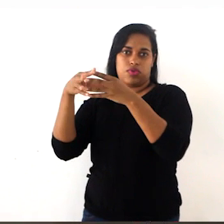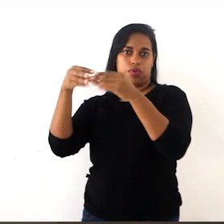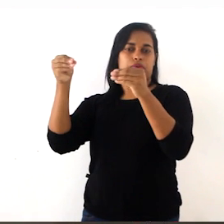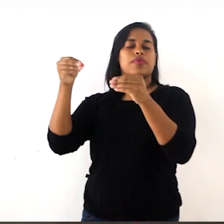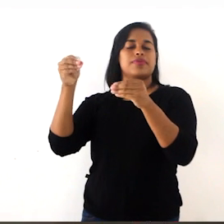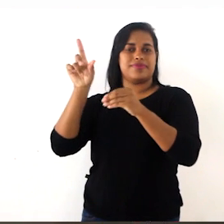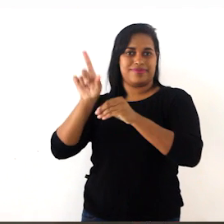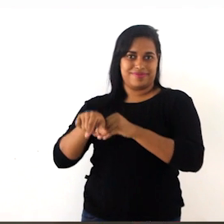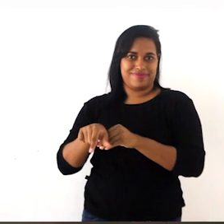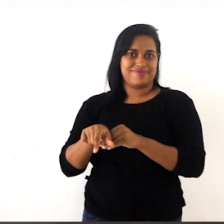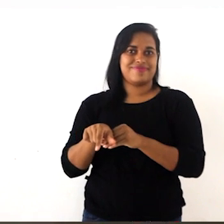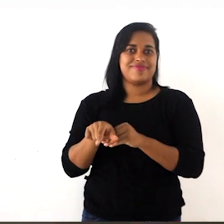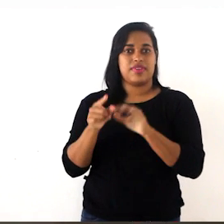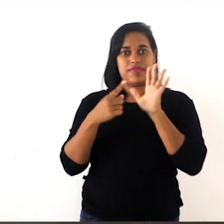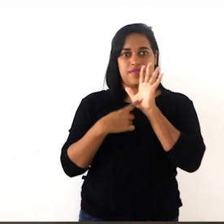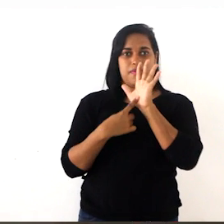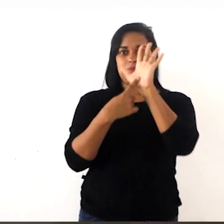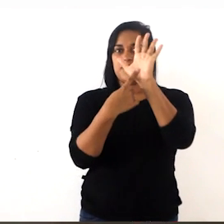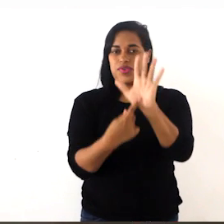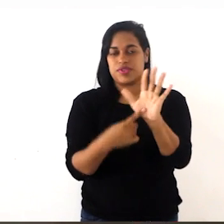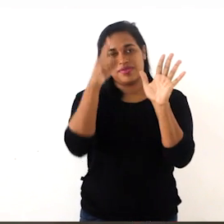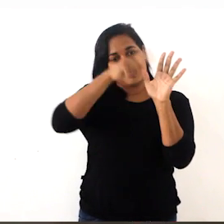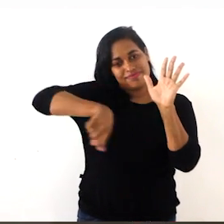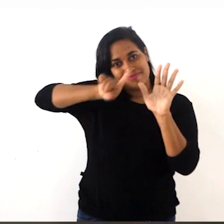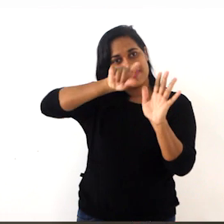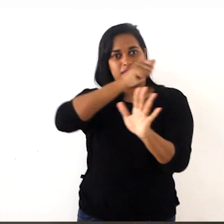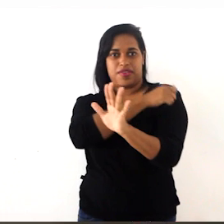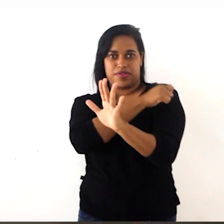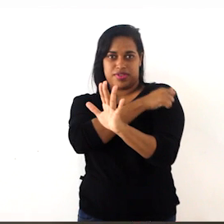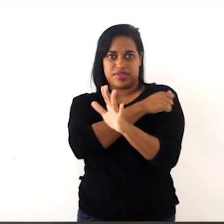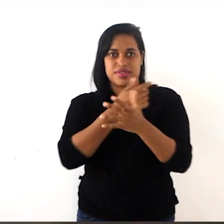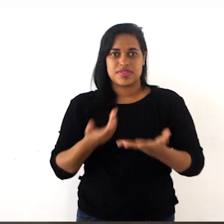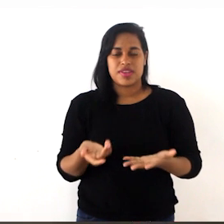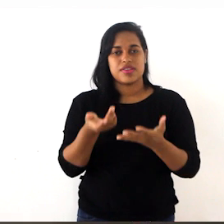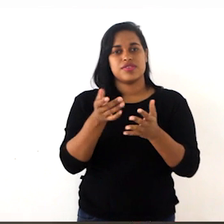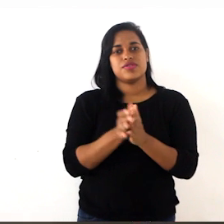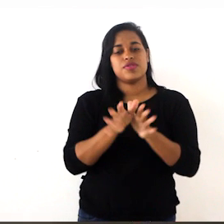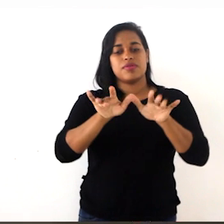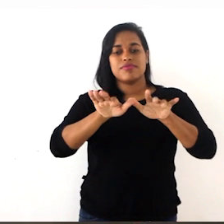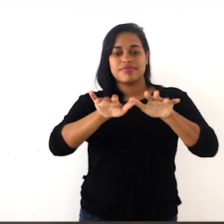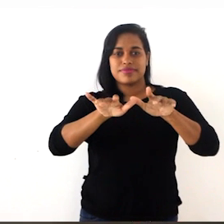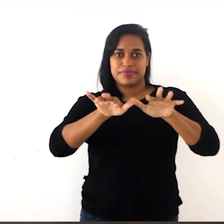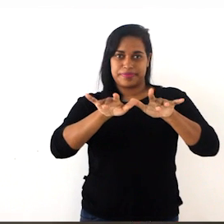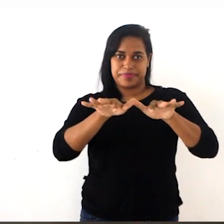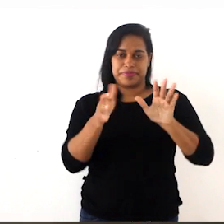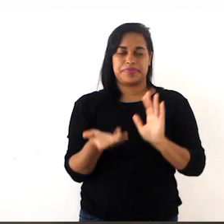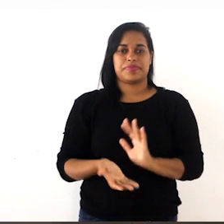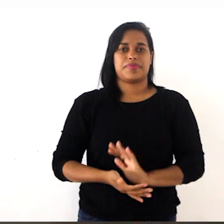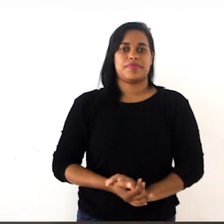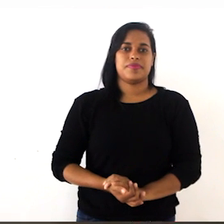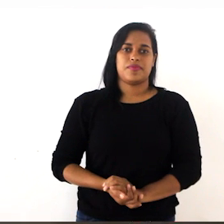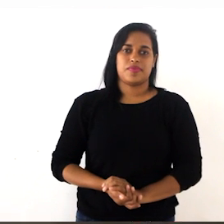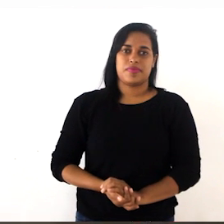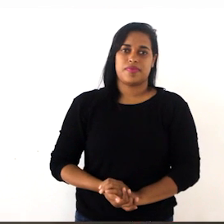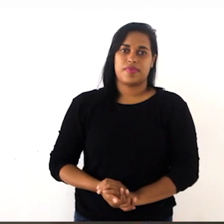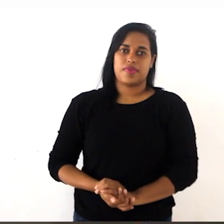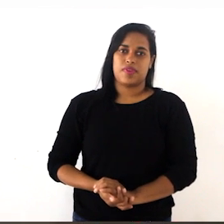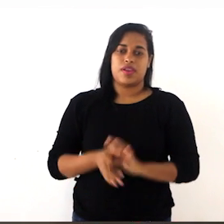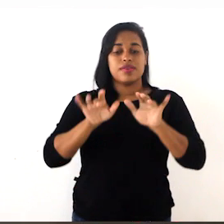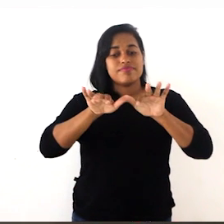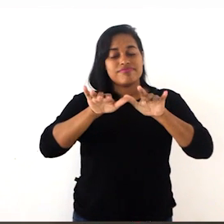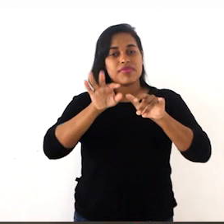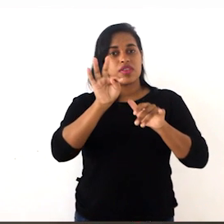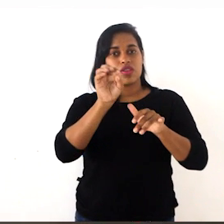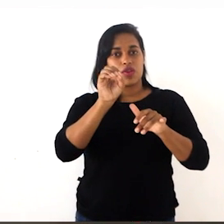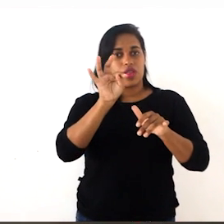Então eu vou mostrar aqui para vocês. Vou escrever